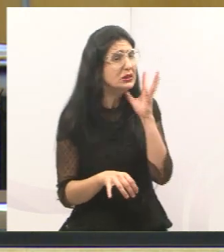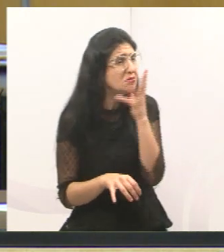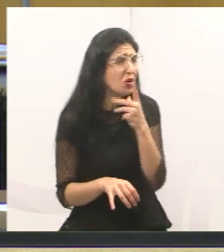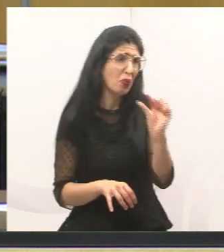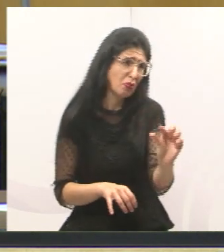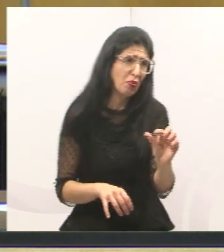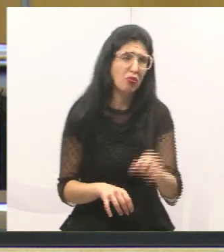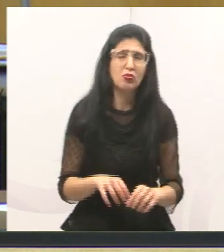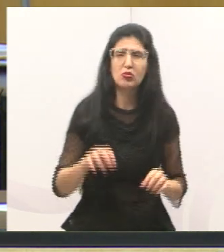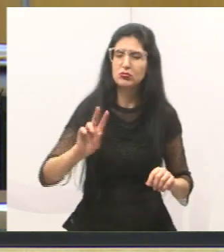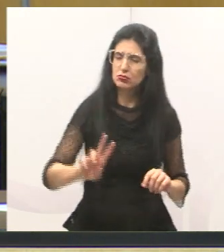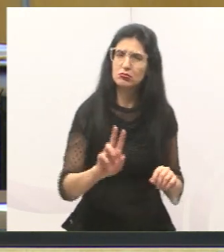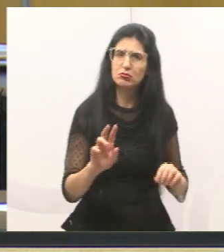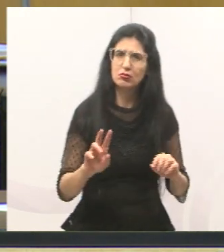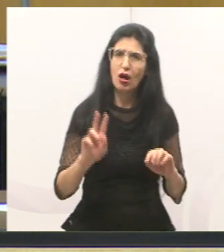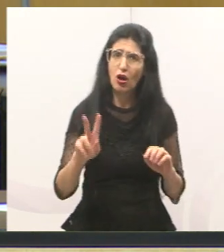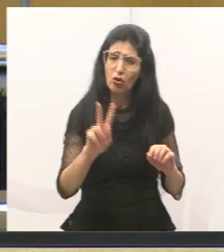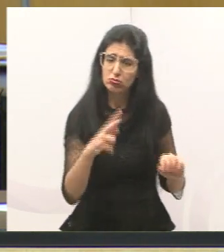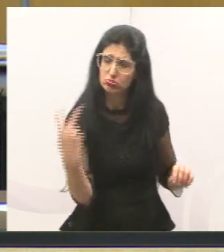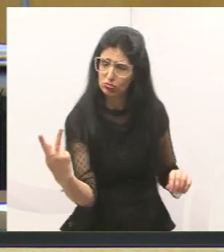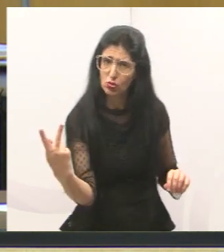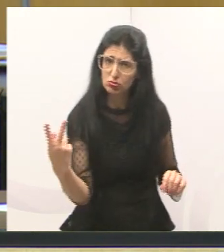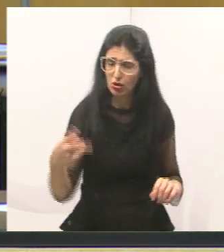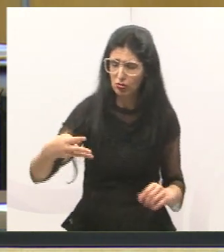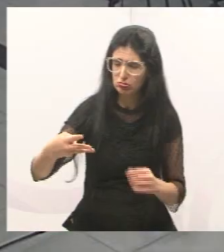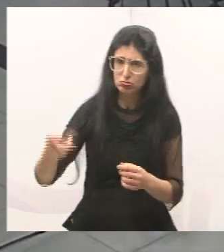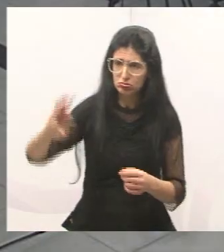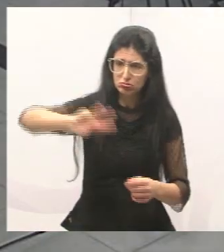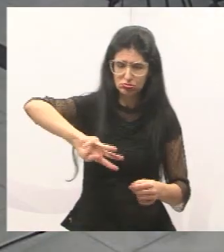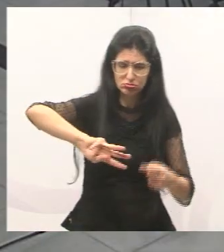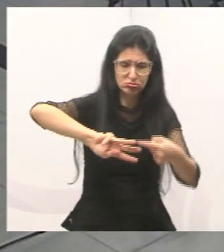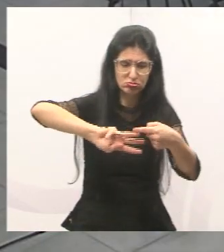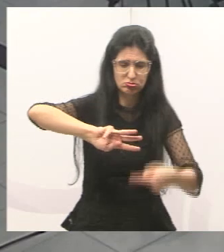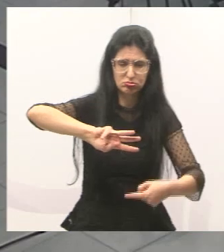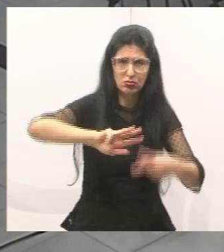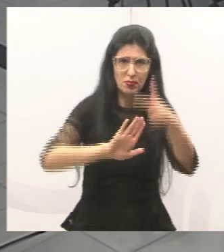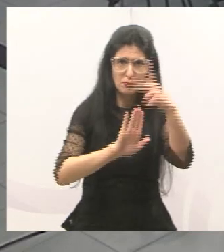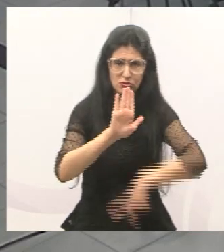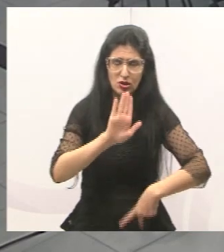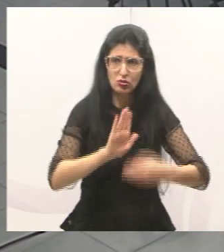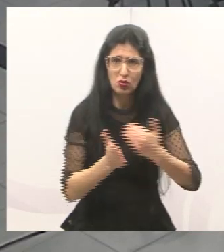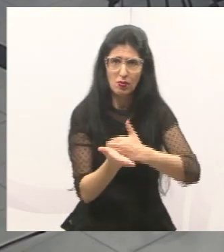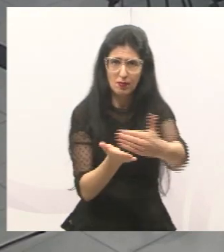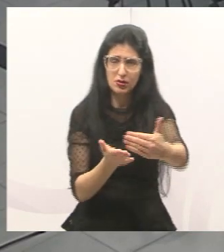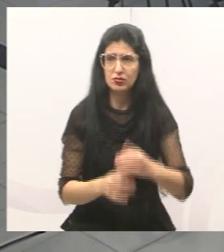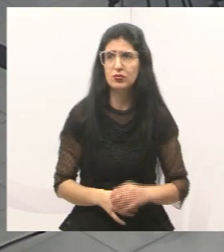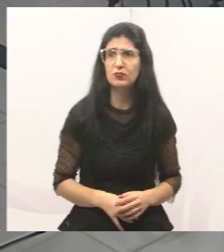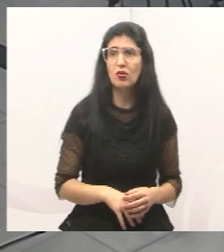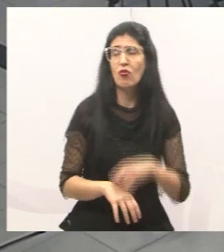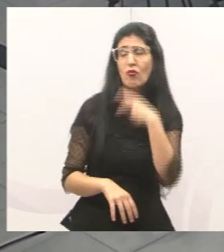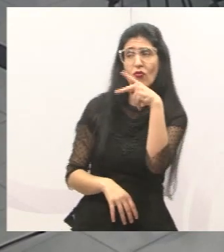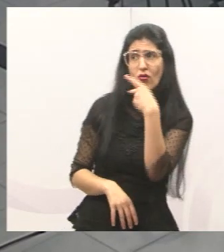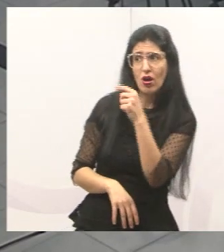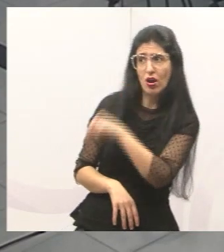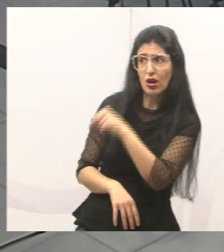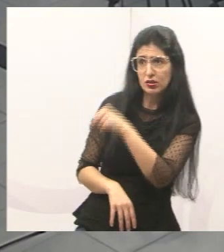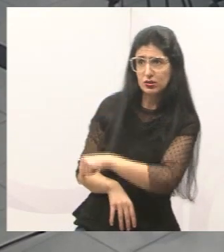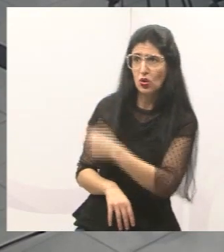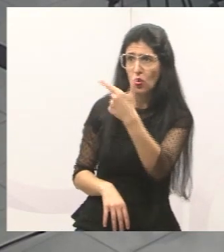os processos pautados na ordem do dia. Senhor presidente, mas eu queria deixar bem claro aqui que em